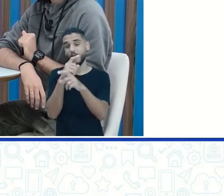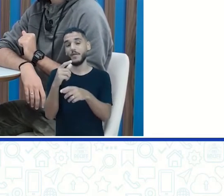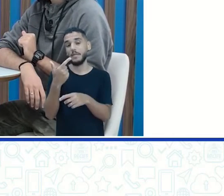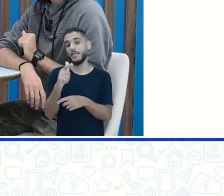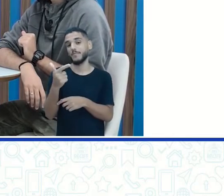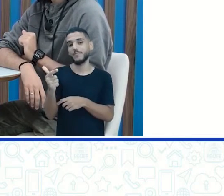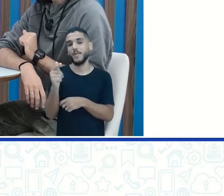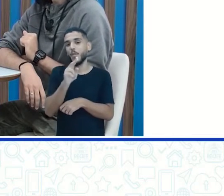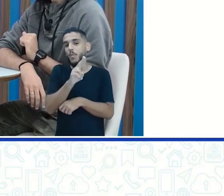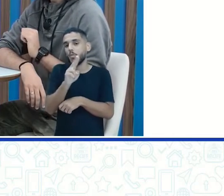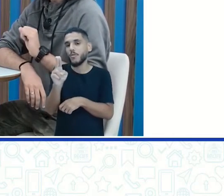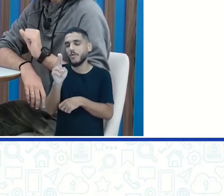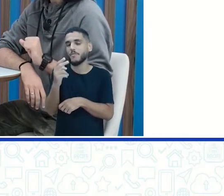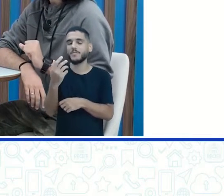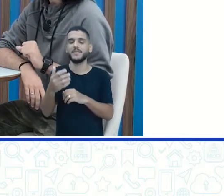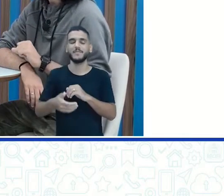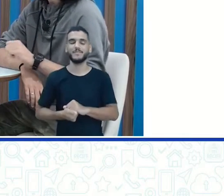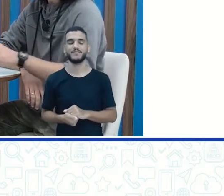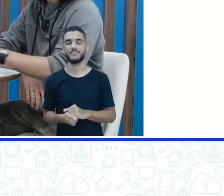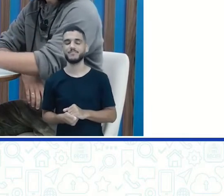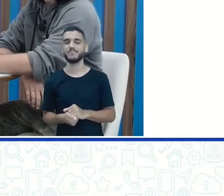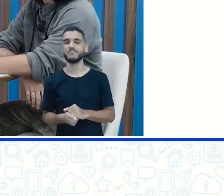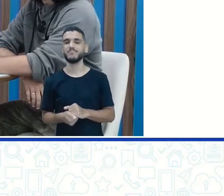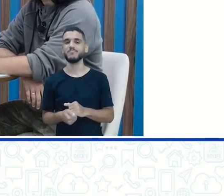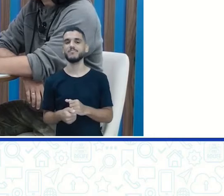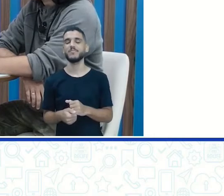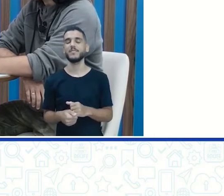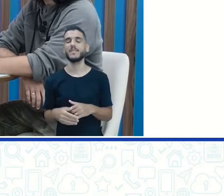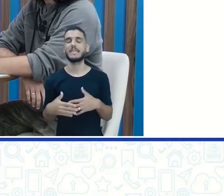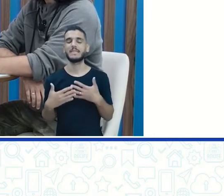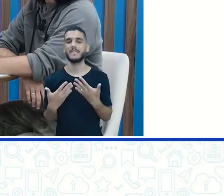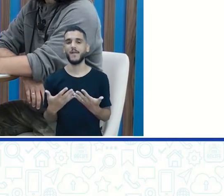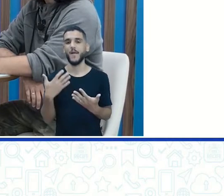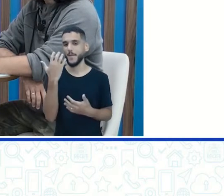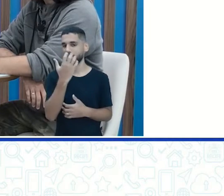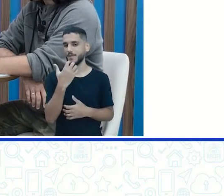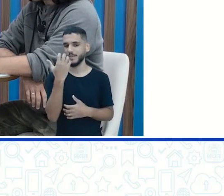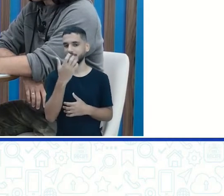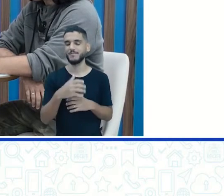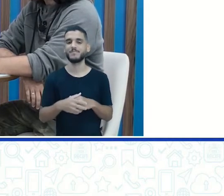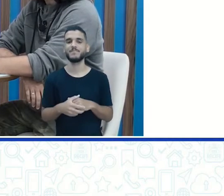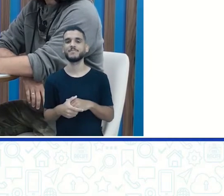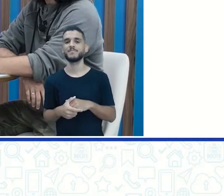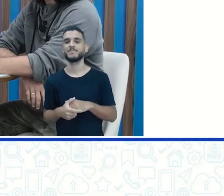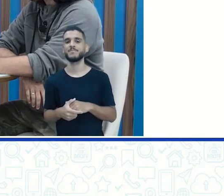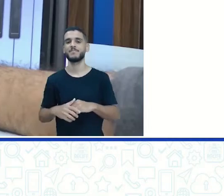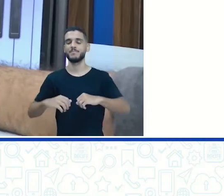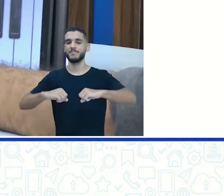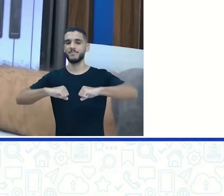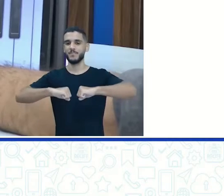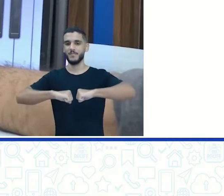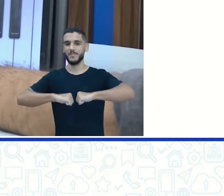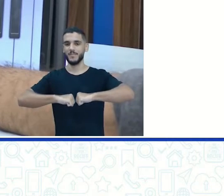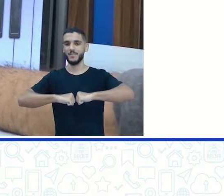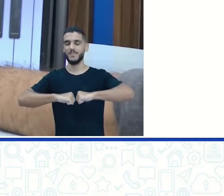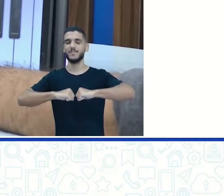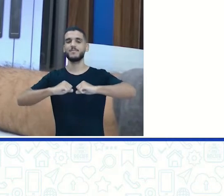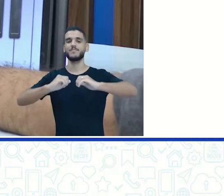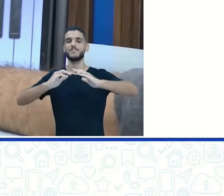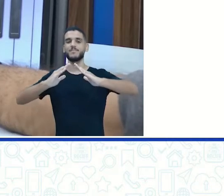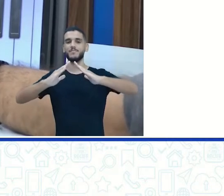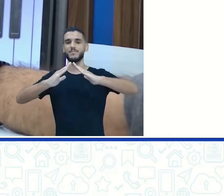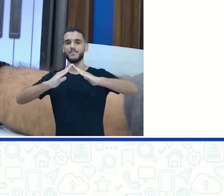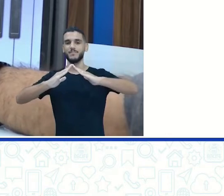notas. Isso. Ó, no Asa Branca, ela vai ser assim. Dó, ré, mi,